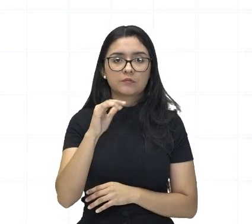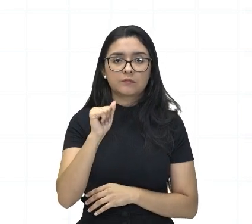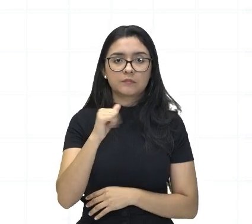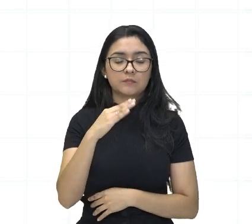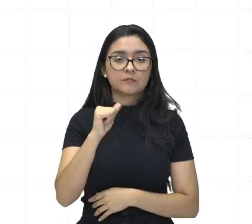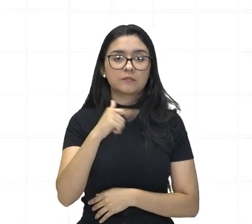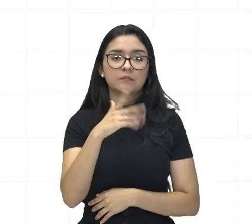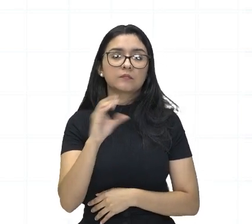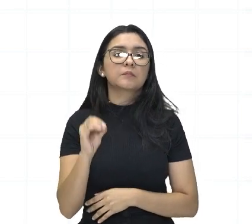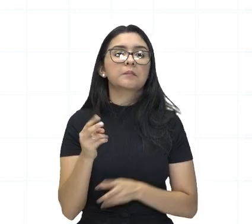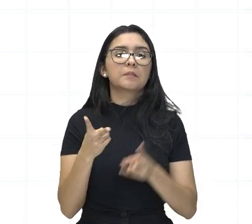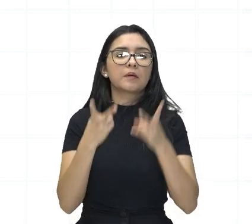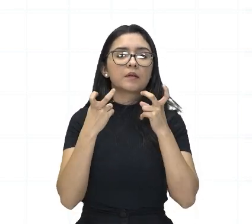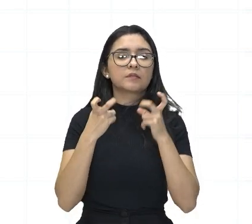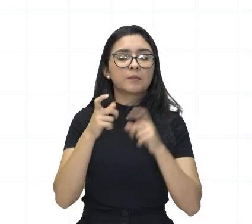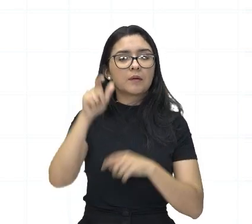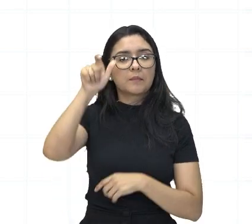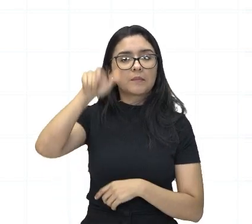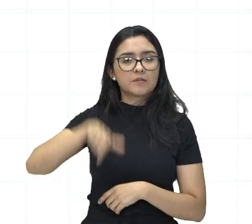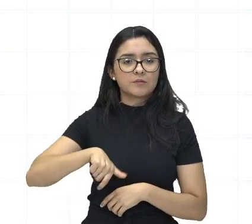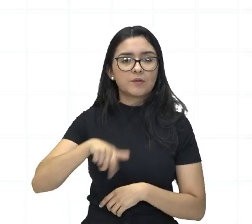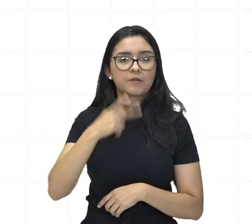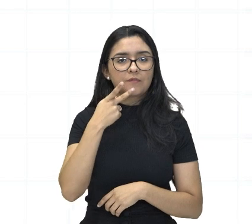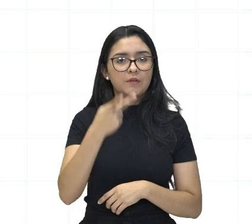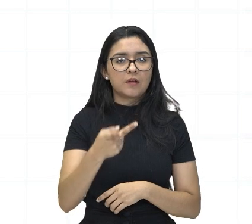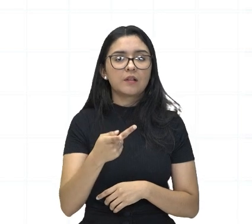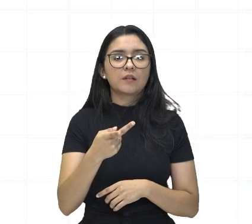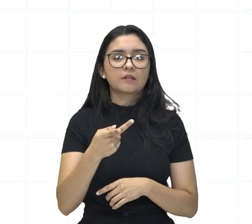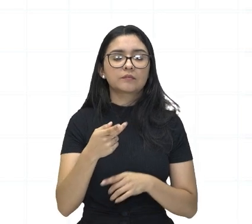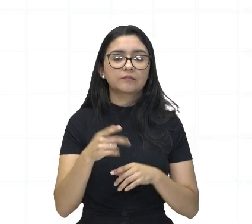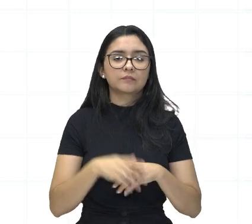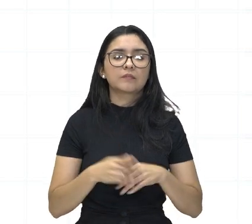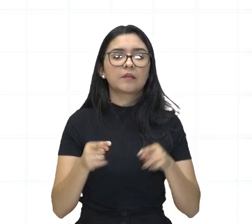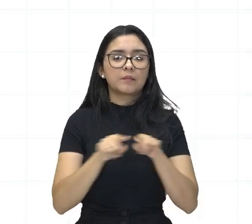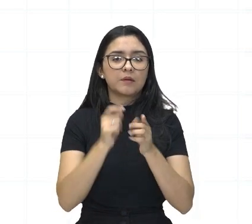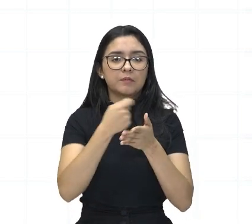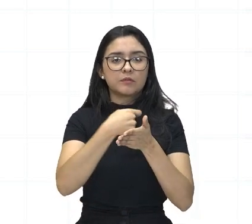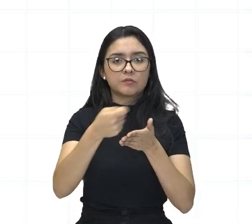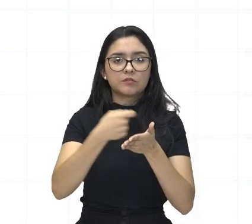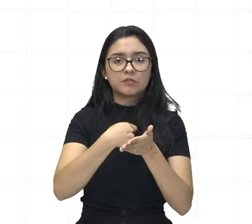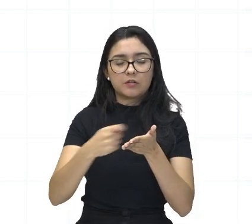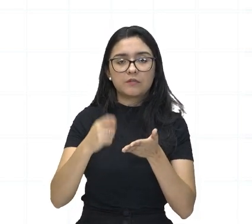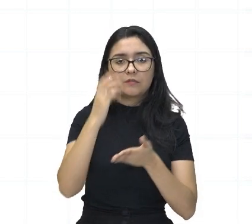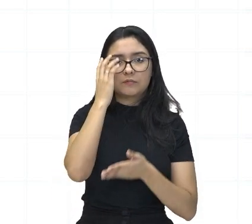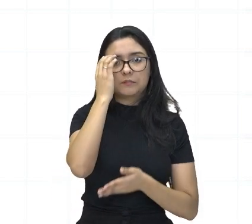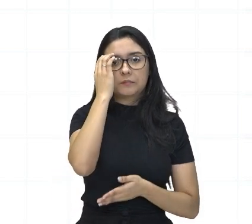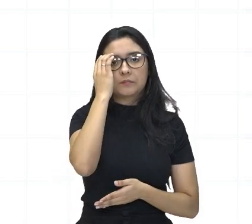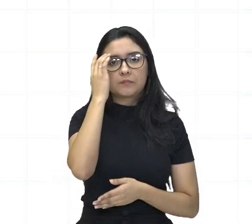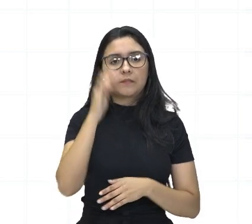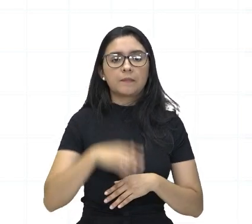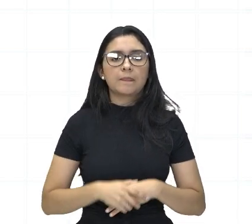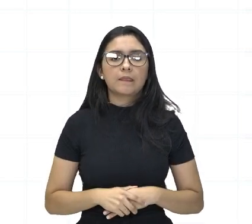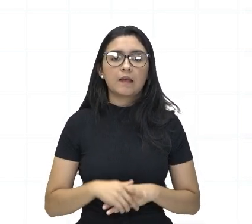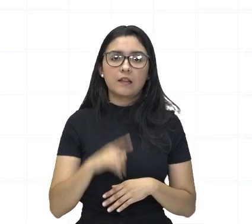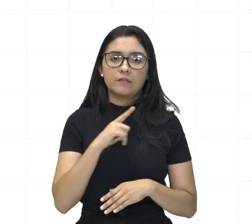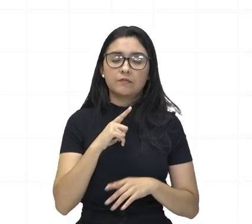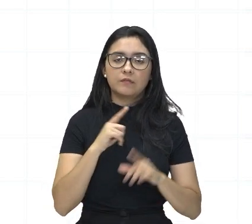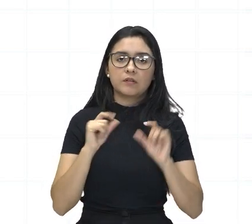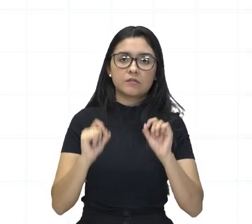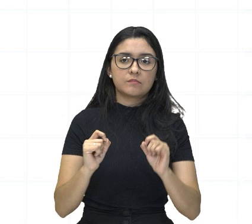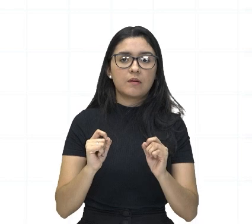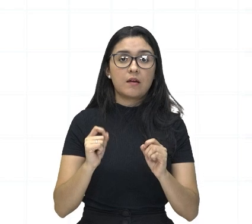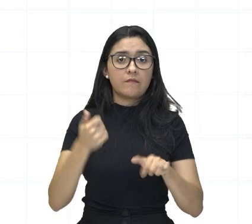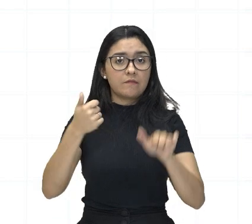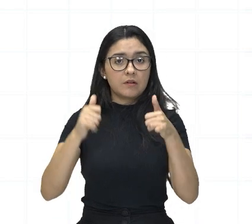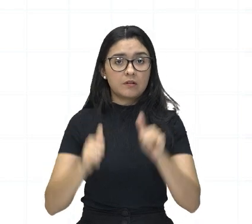Percebam que a pessoa que fala, a pessoa que escreveu, ela faz uma ponderação aí com relação